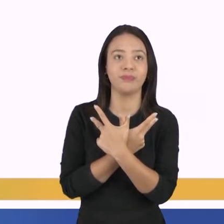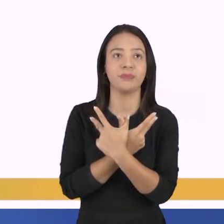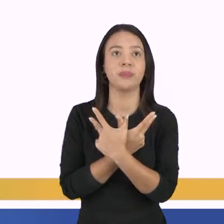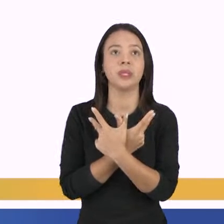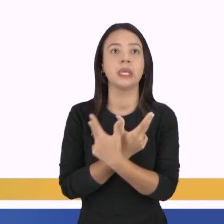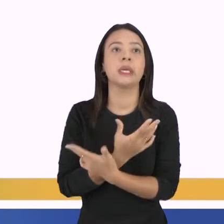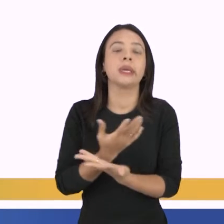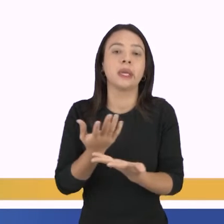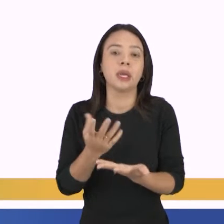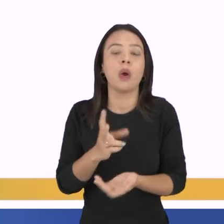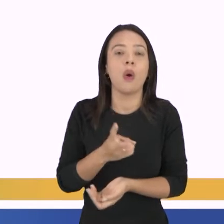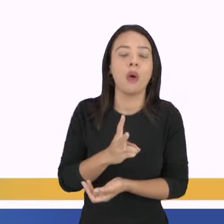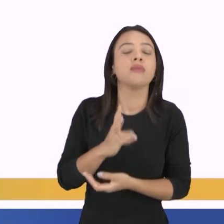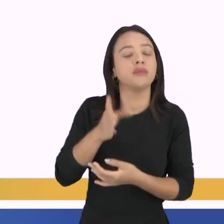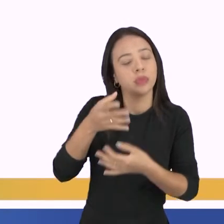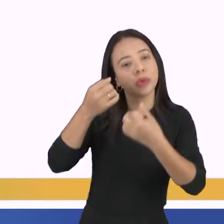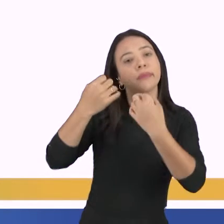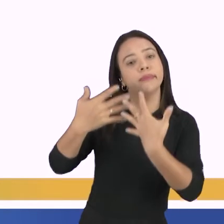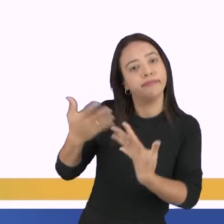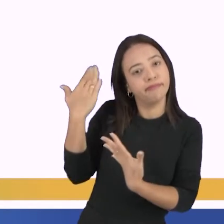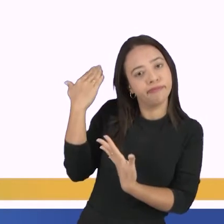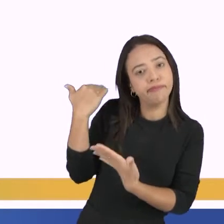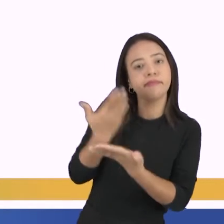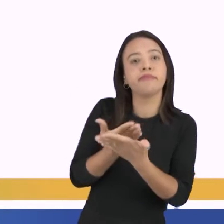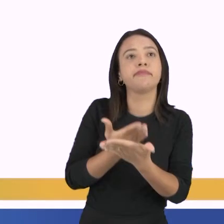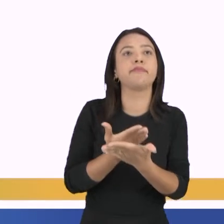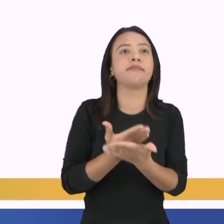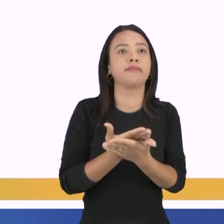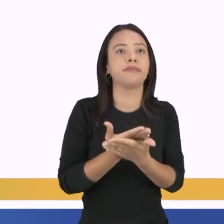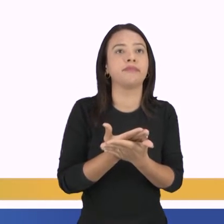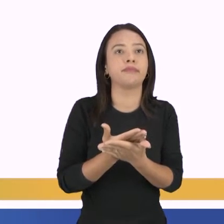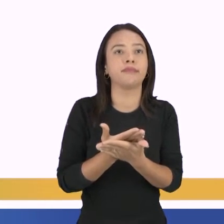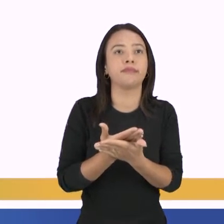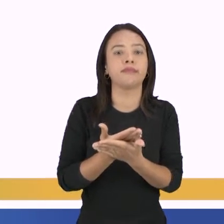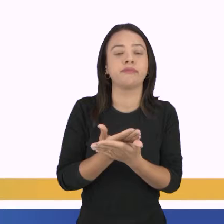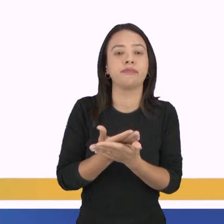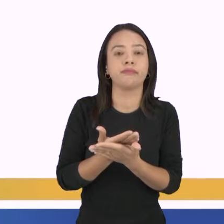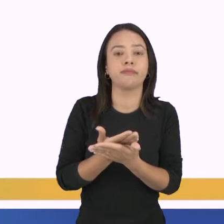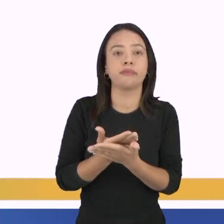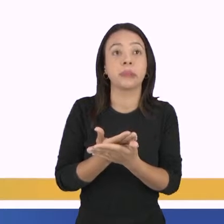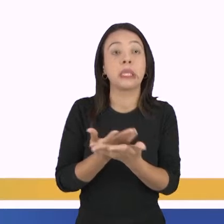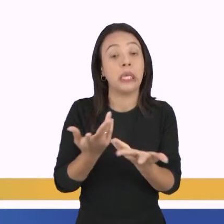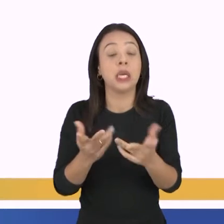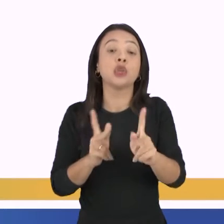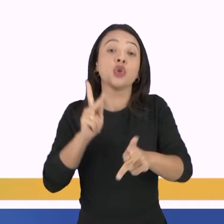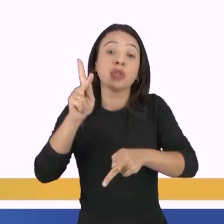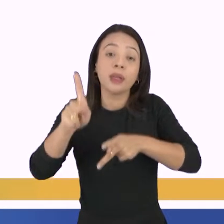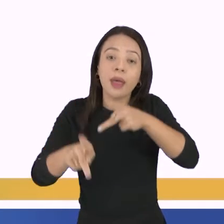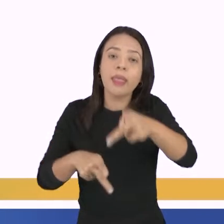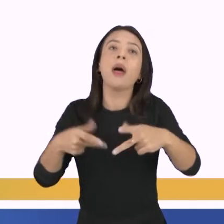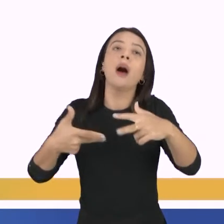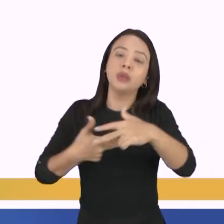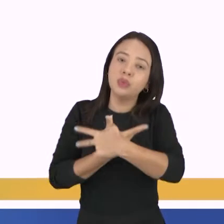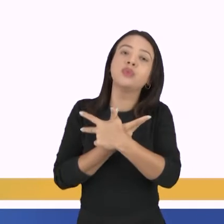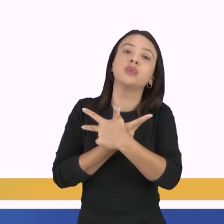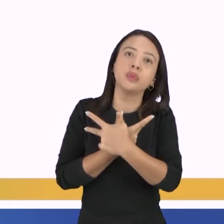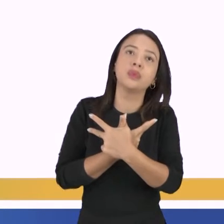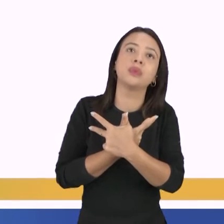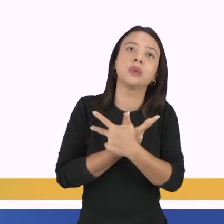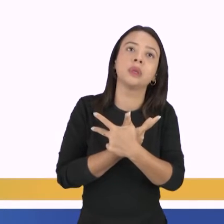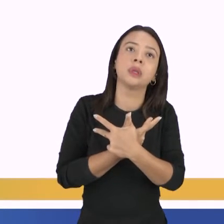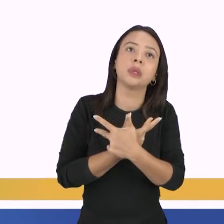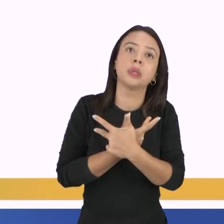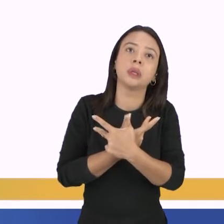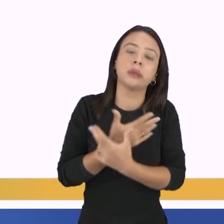sobre os Incas, né, a continuidade daquilo que a gente já vem trabalhando em aulas anteriores. Então, essa civilização está